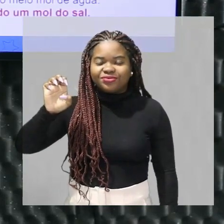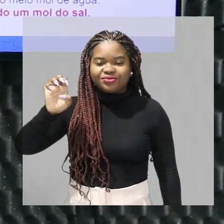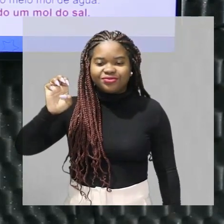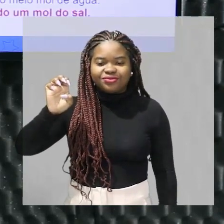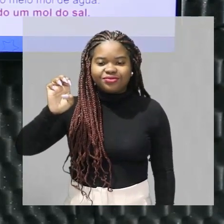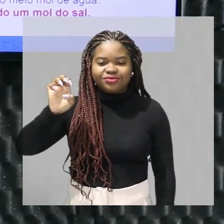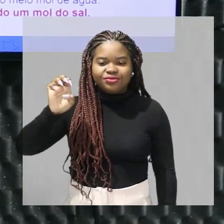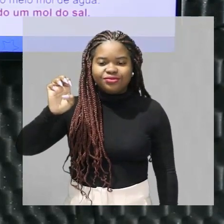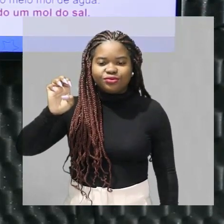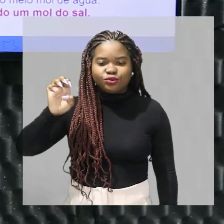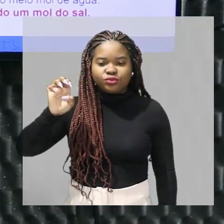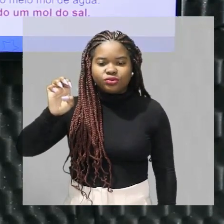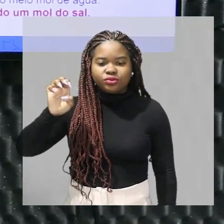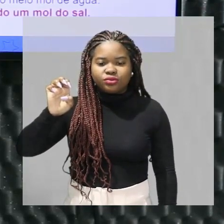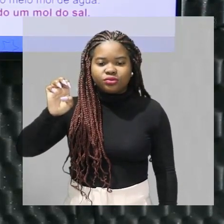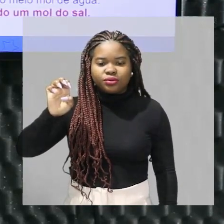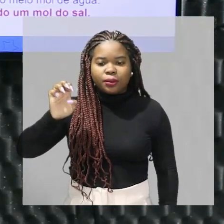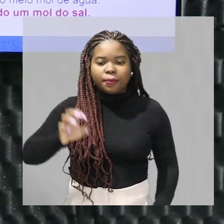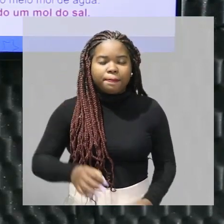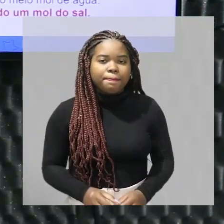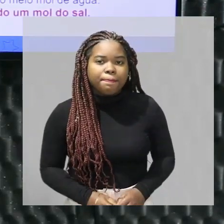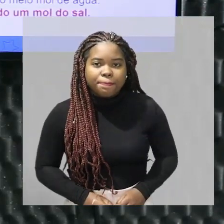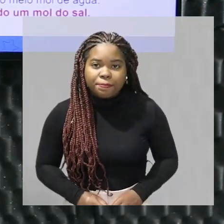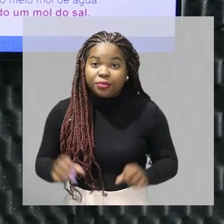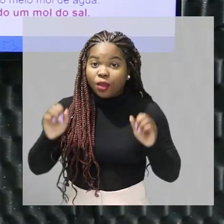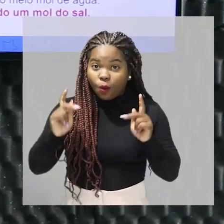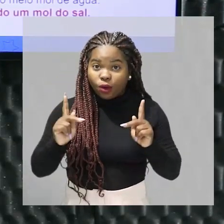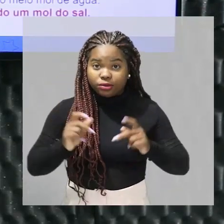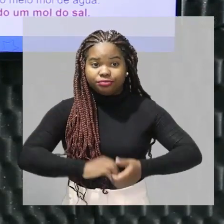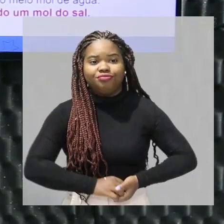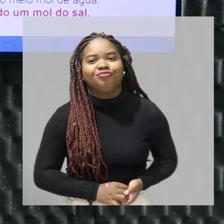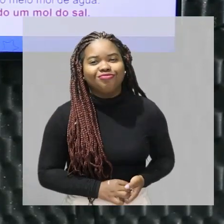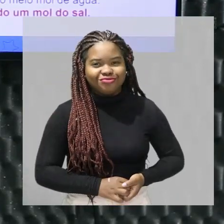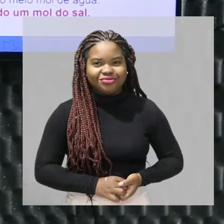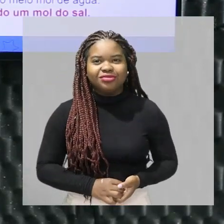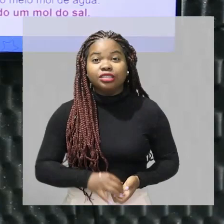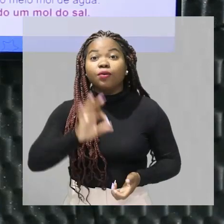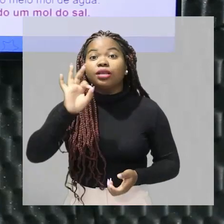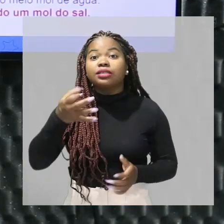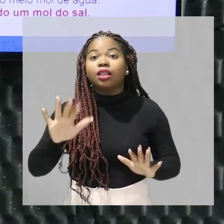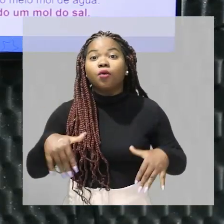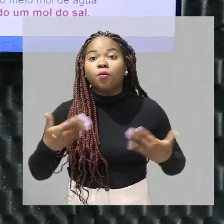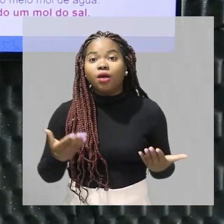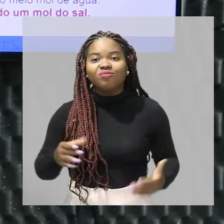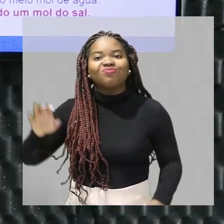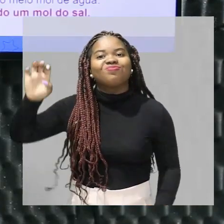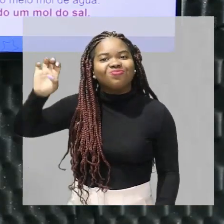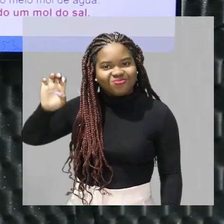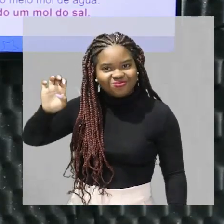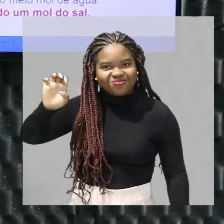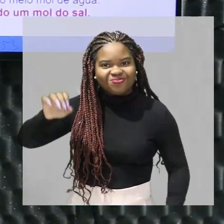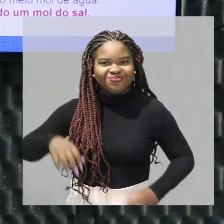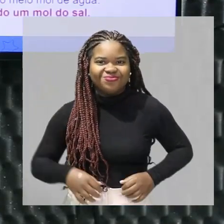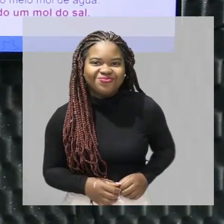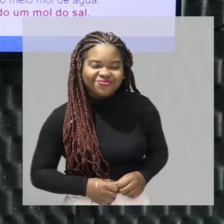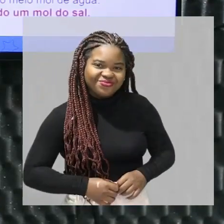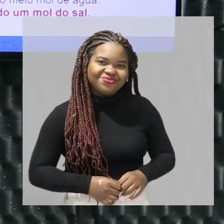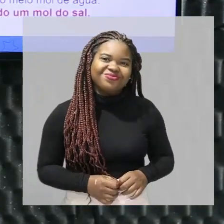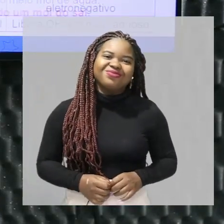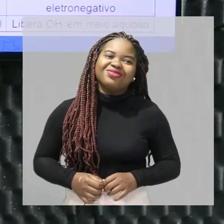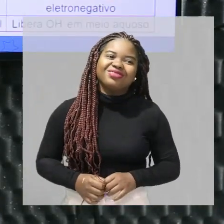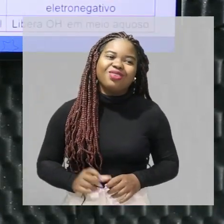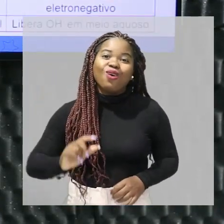do sal, no caso, o cloreto de sódio. Ok, turminha? Então, a alternativa correta, a letra E.